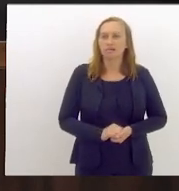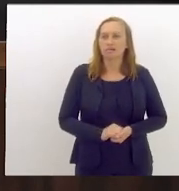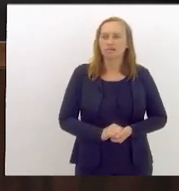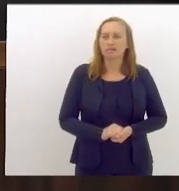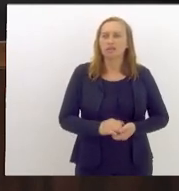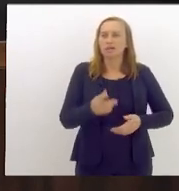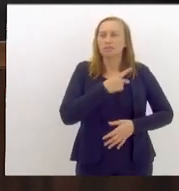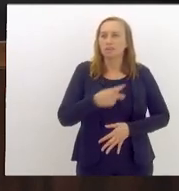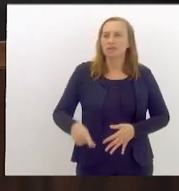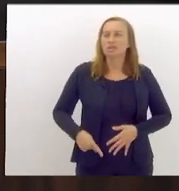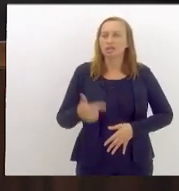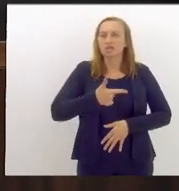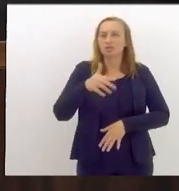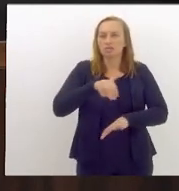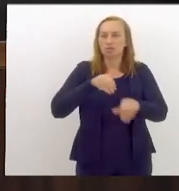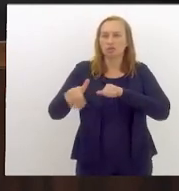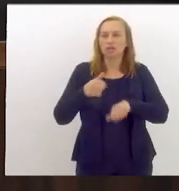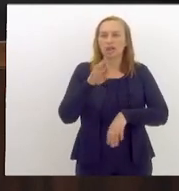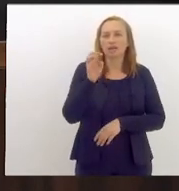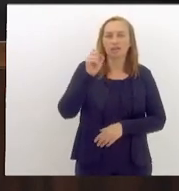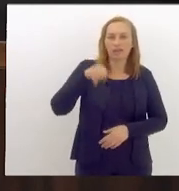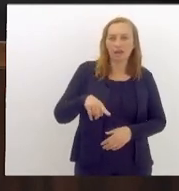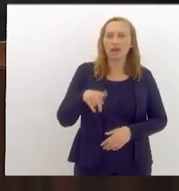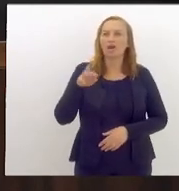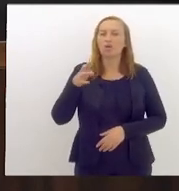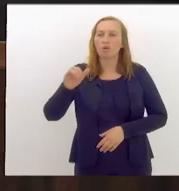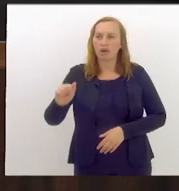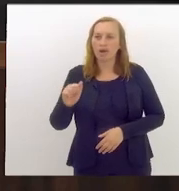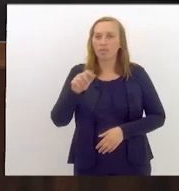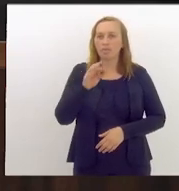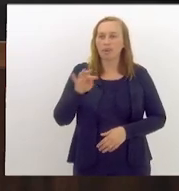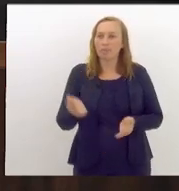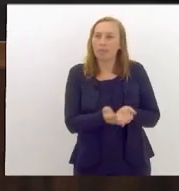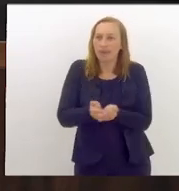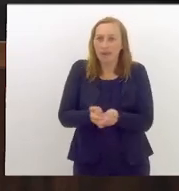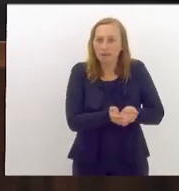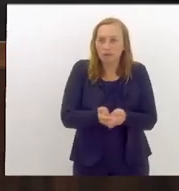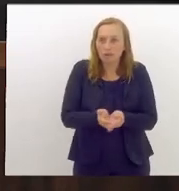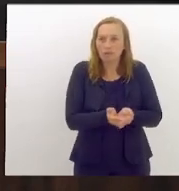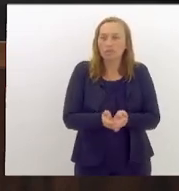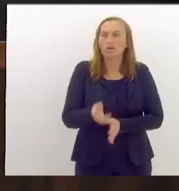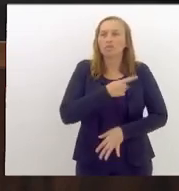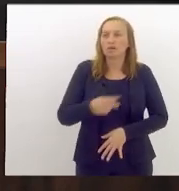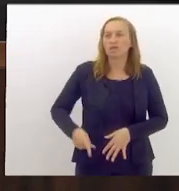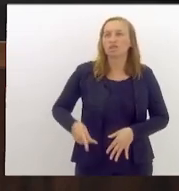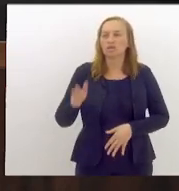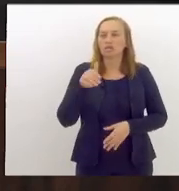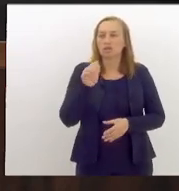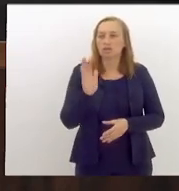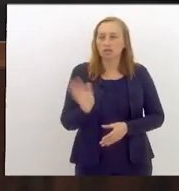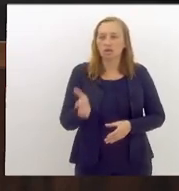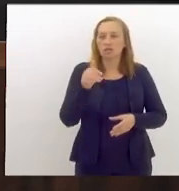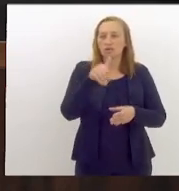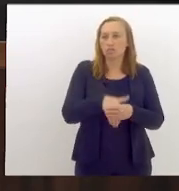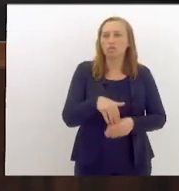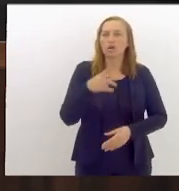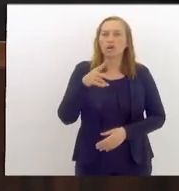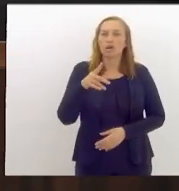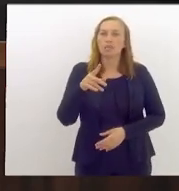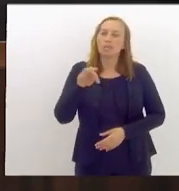Presidente será segunda chamada André Correia Bebeto Correia Presidente já voltou Carlos Macedo